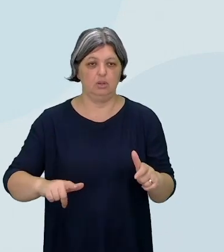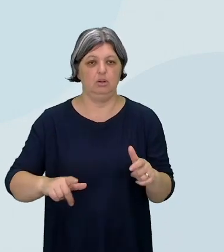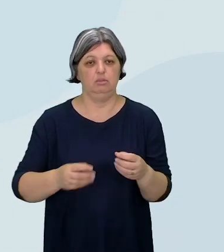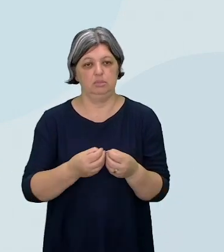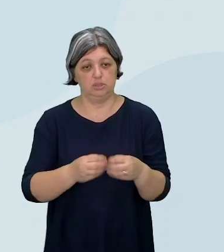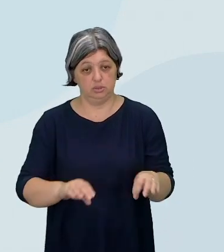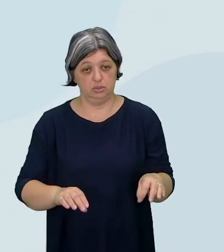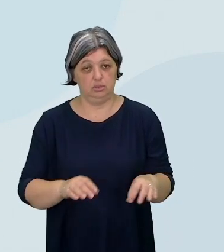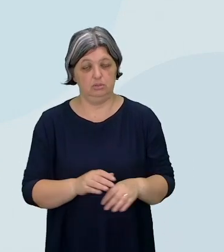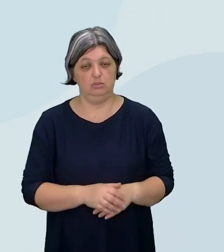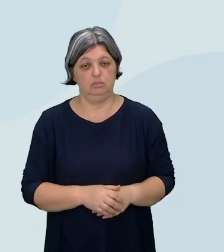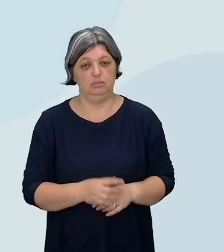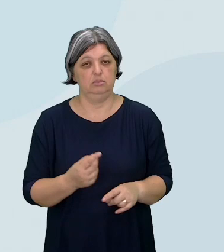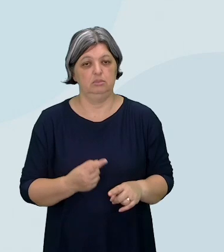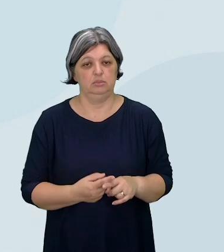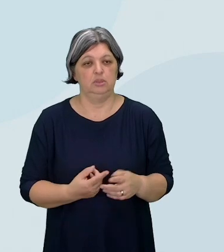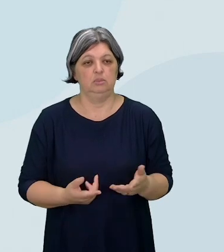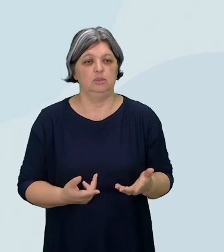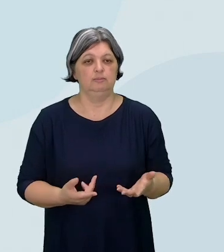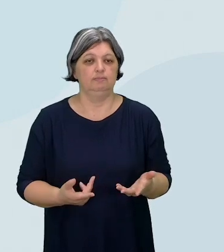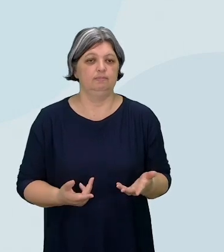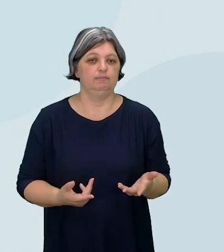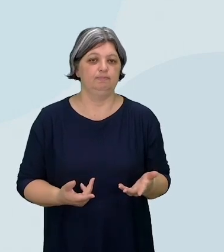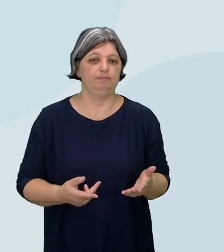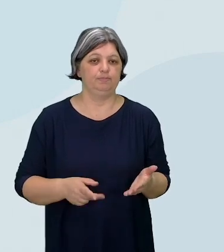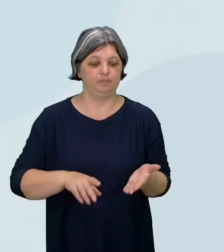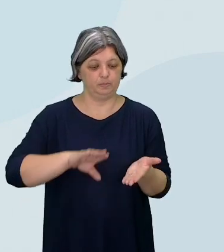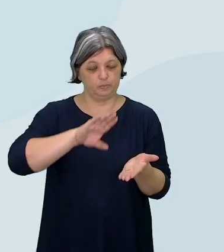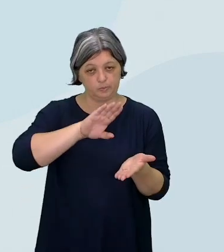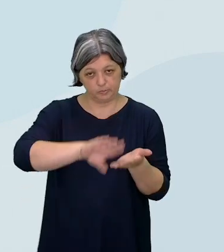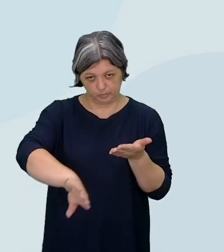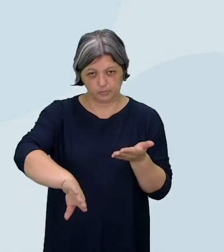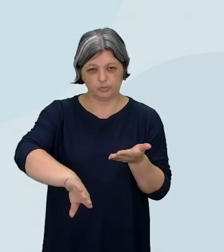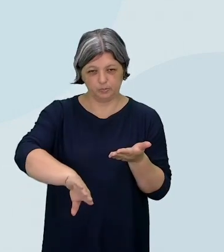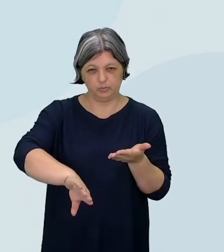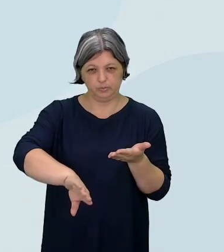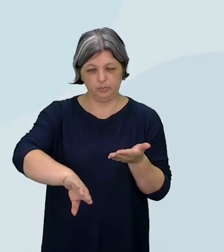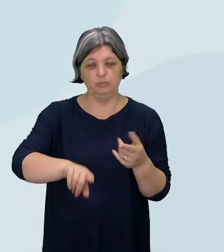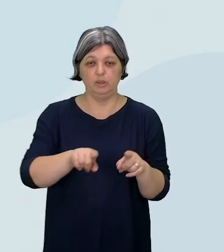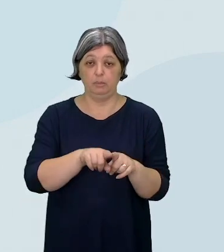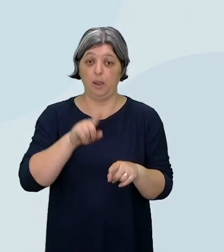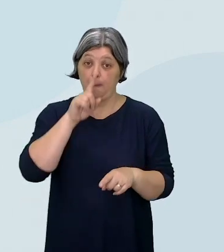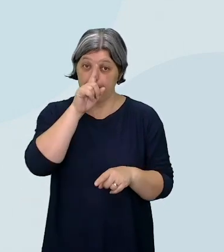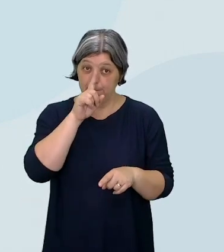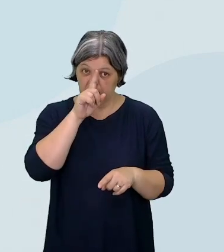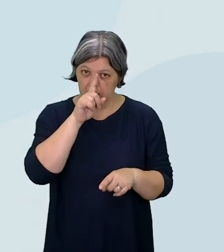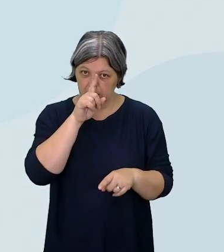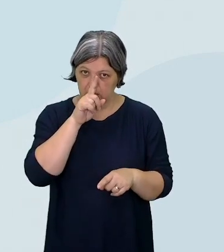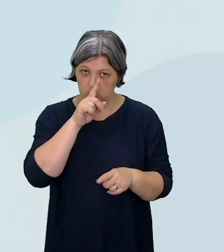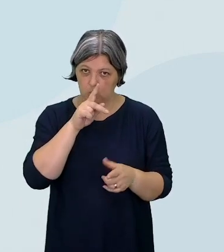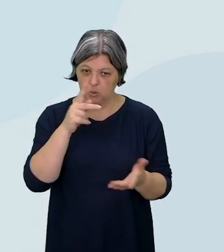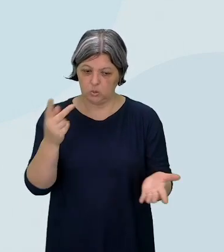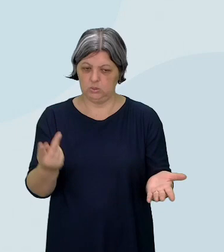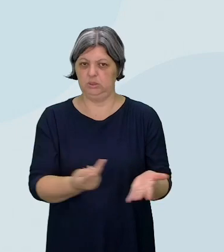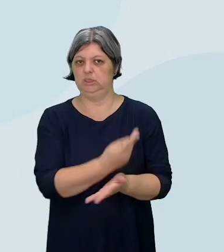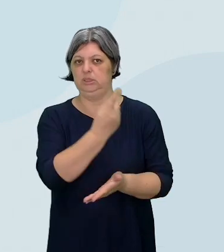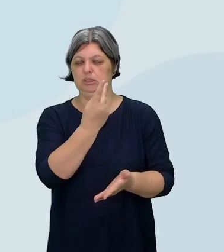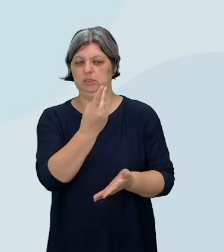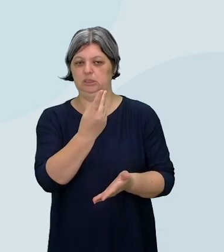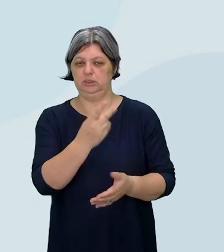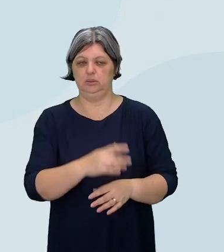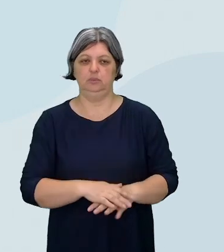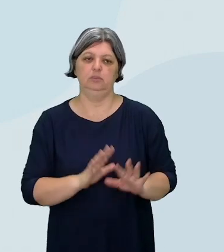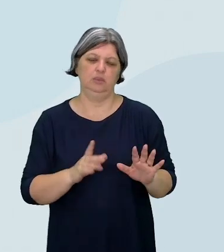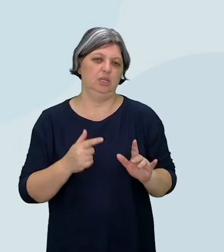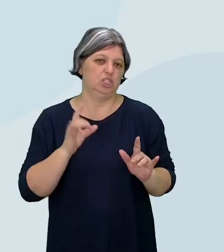instável. E aí eu tiro essa questão do risco de catástrofe, porque eu também não quero deixar você tão preocupado assim. Eu só quero